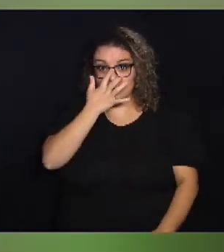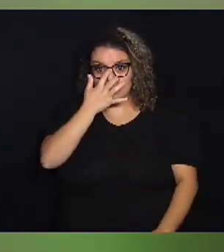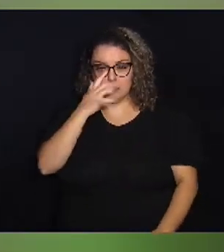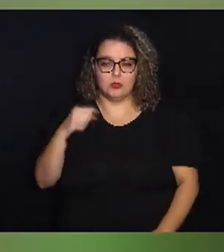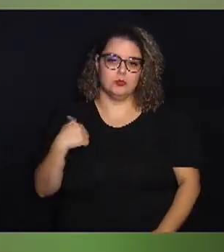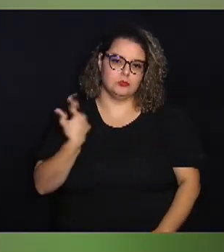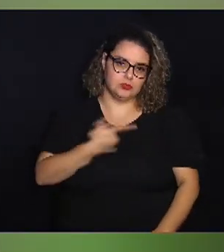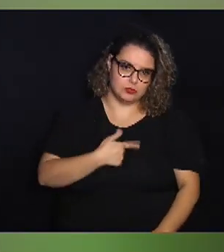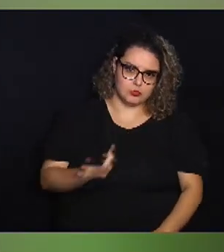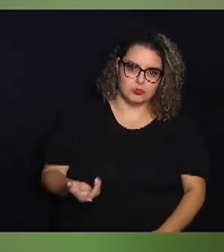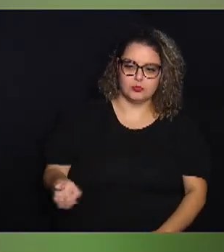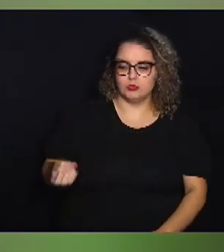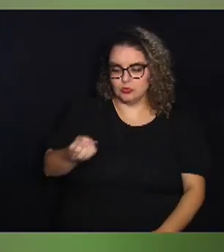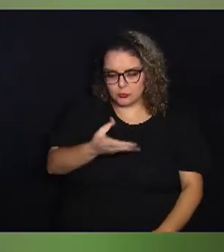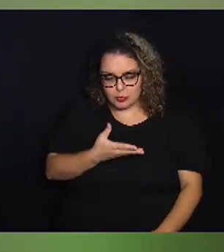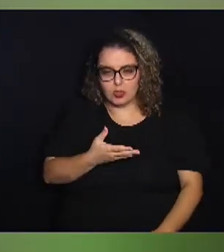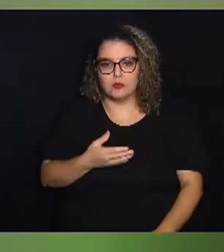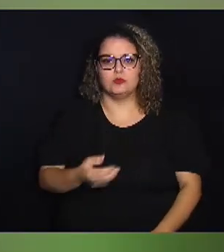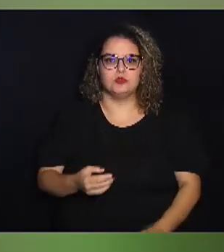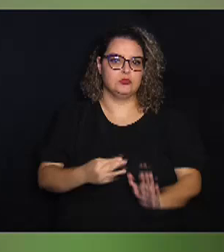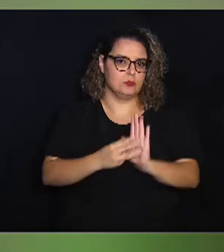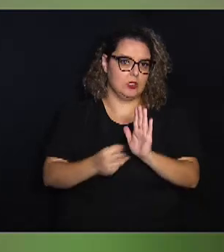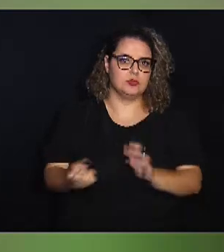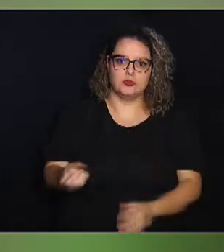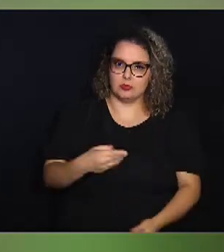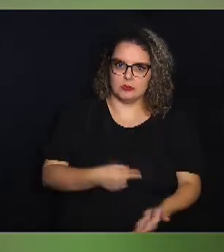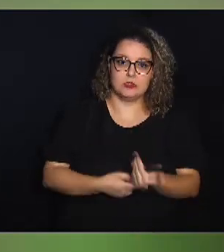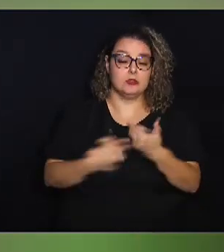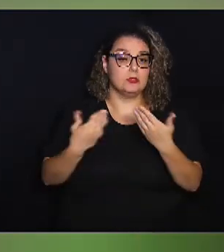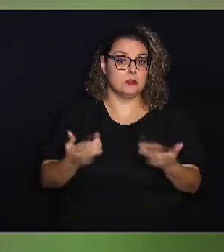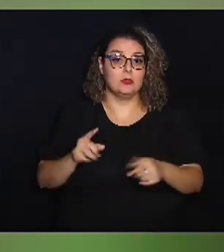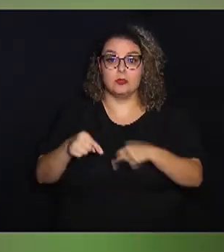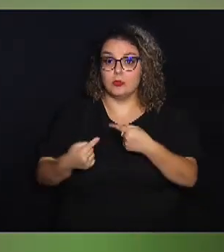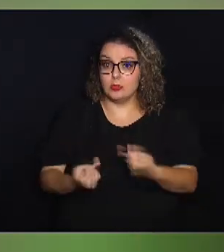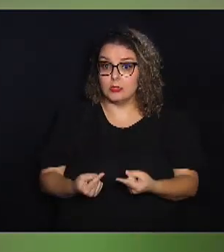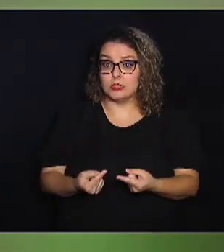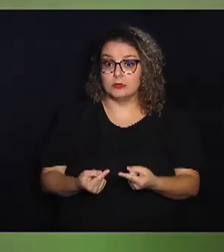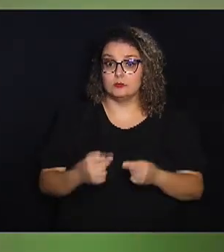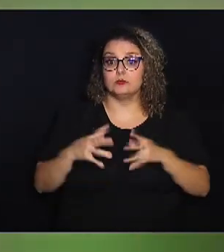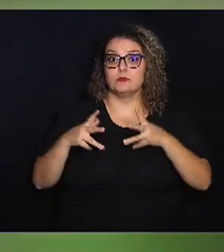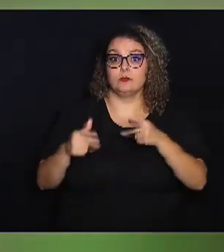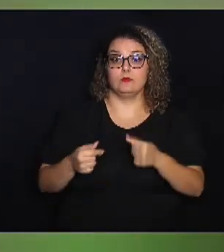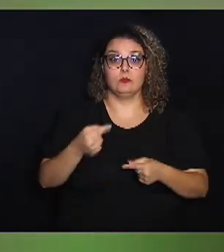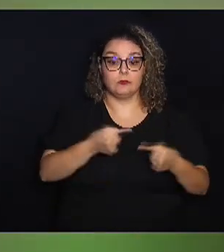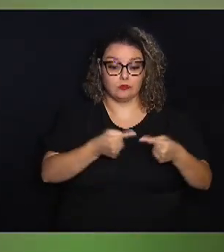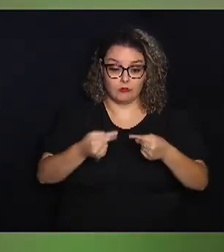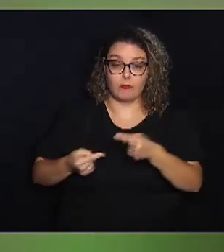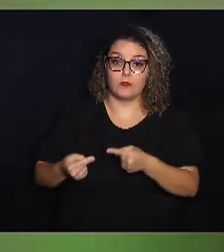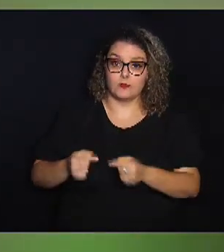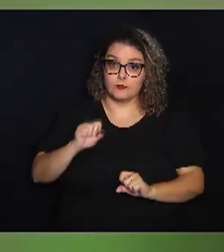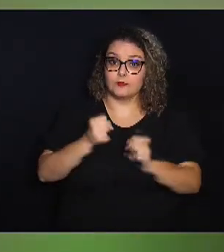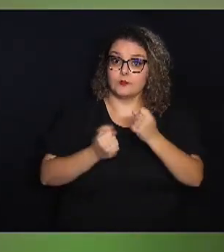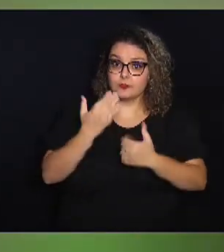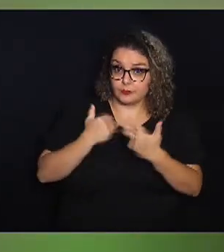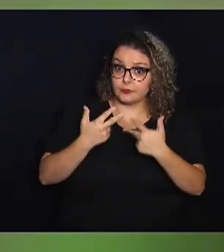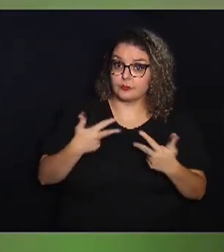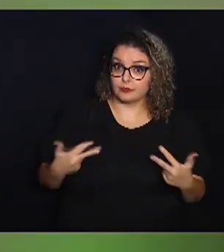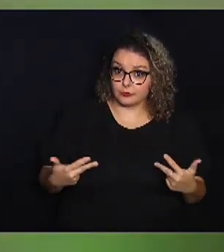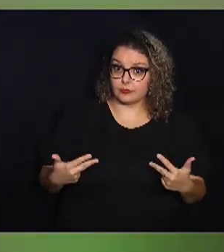novos métodos, novas tecnologias. Então, assim, e outra, toda essa polêmica com a indústria de alimentos